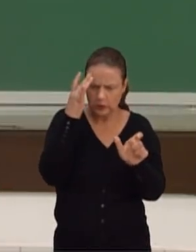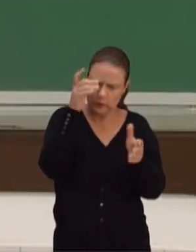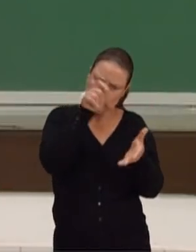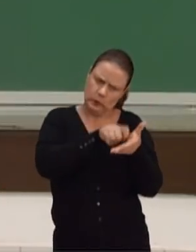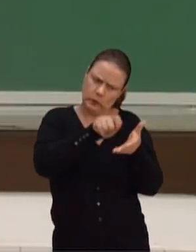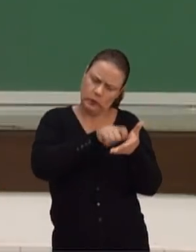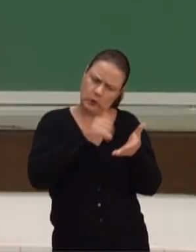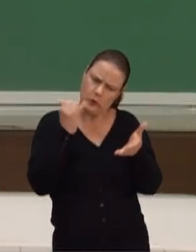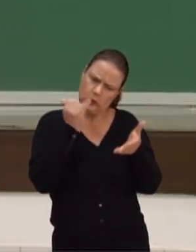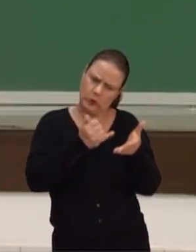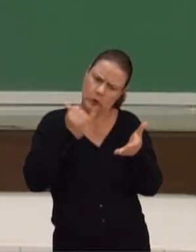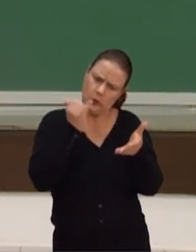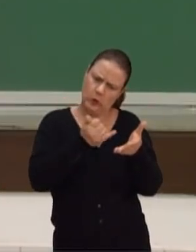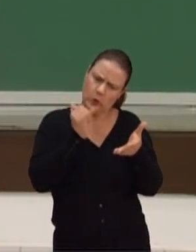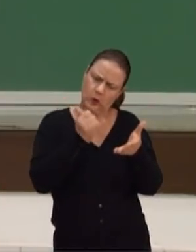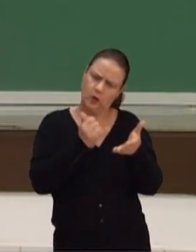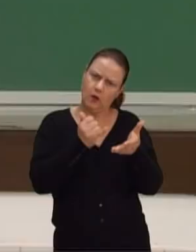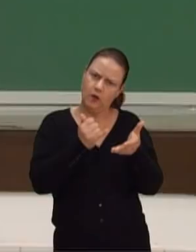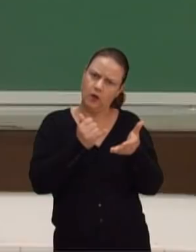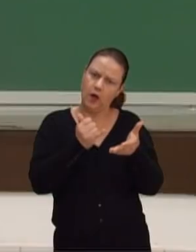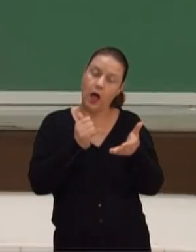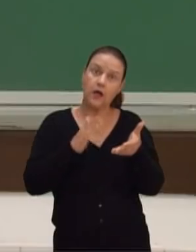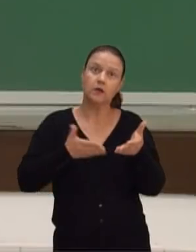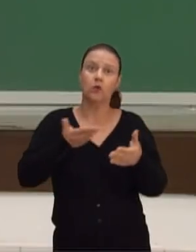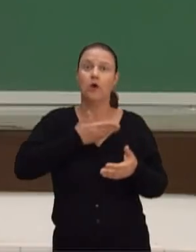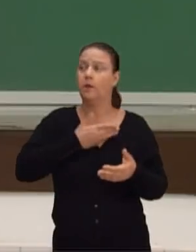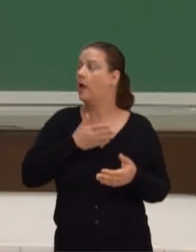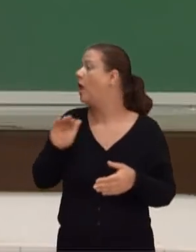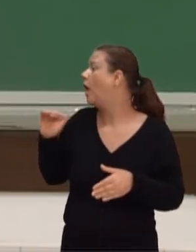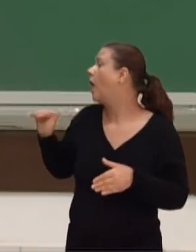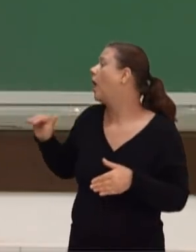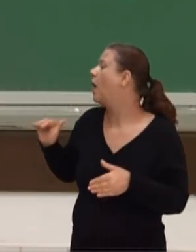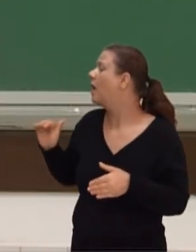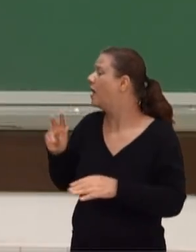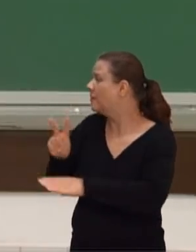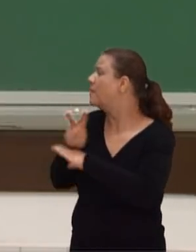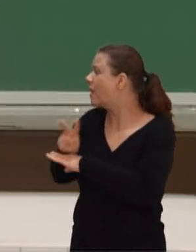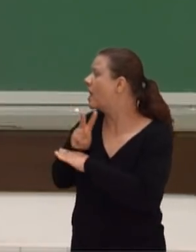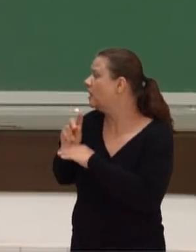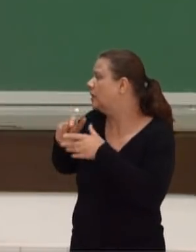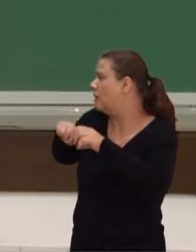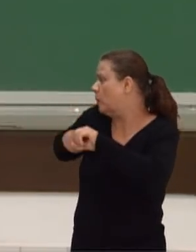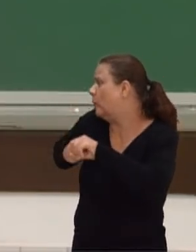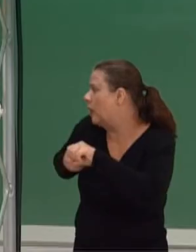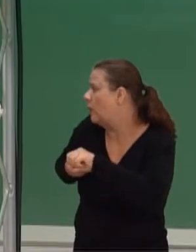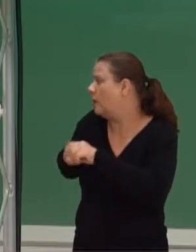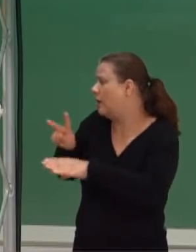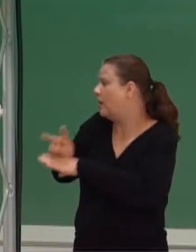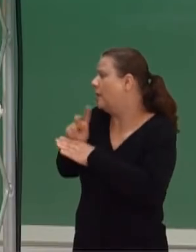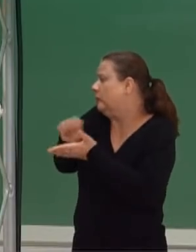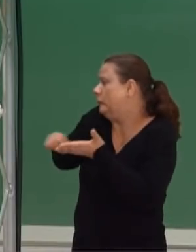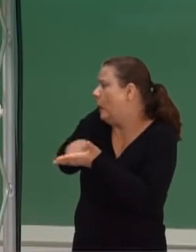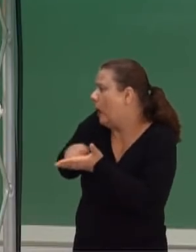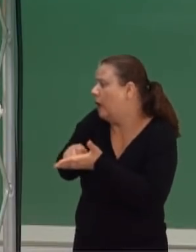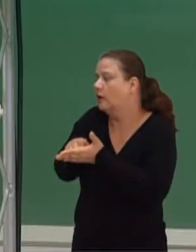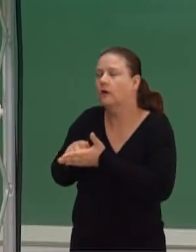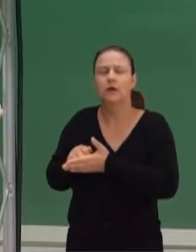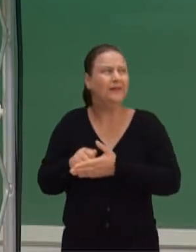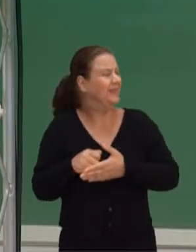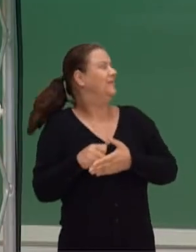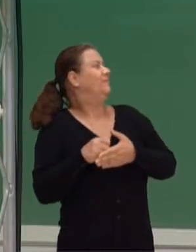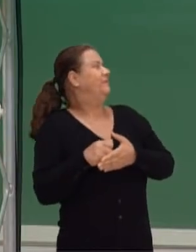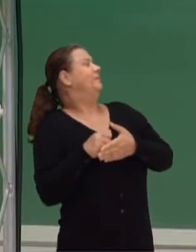pessoa. Está pensando e o colega puxa você. Me empresta o apontador, me empresta a borracha. O que aconteceu com o seu